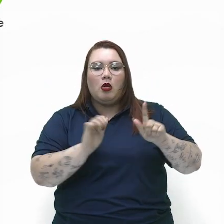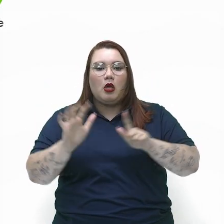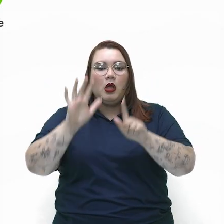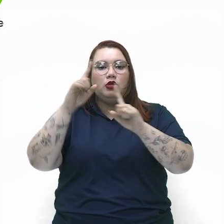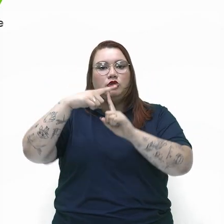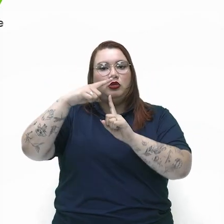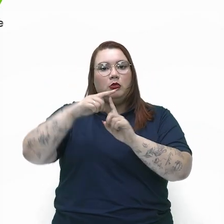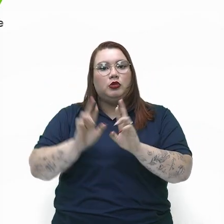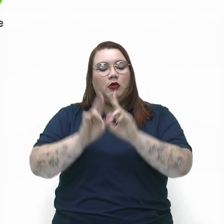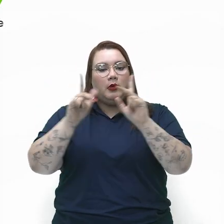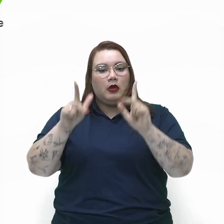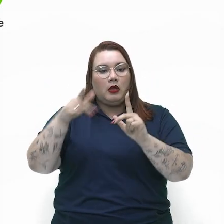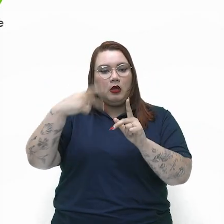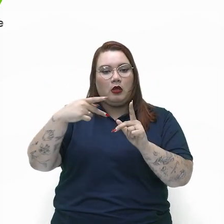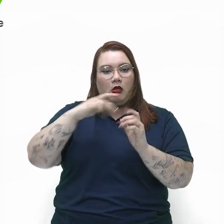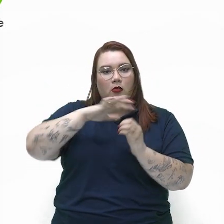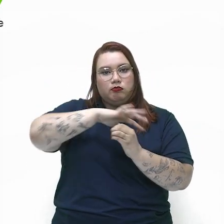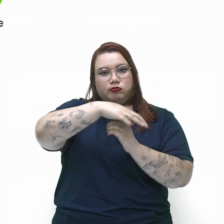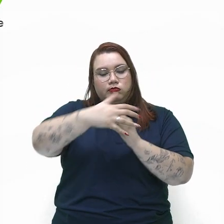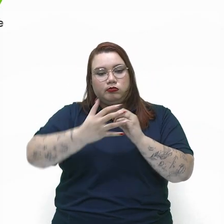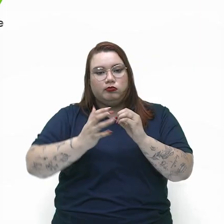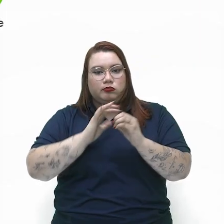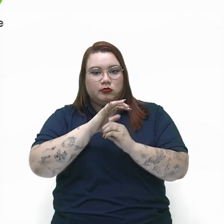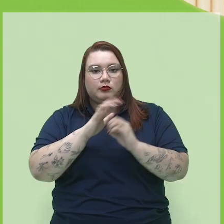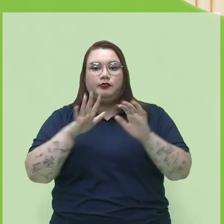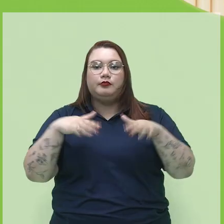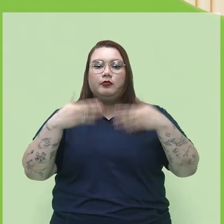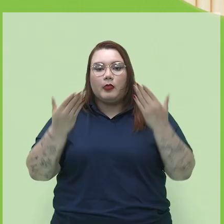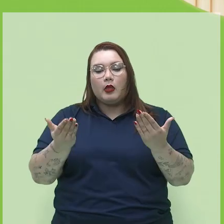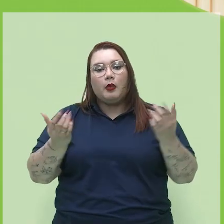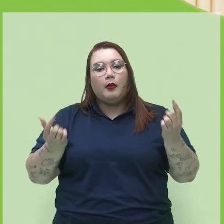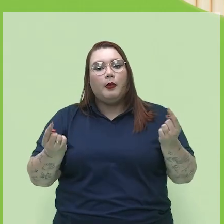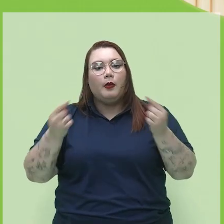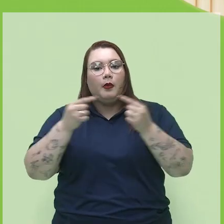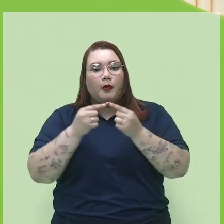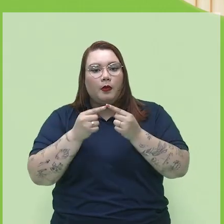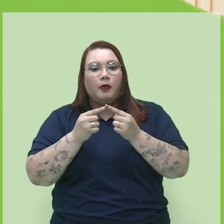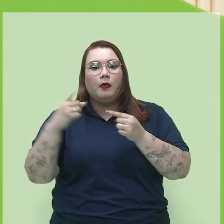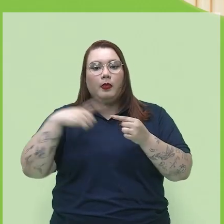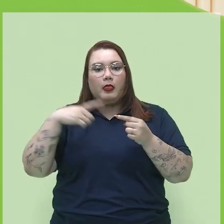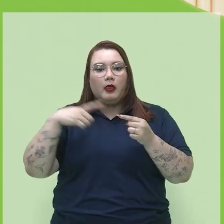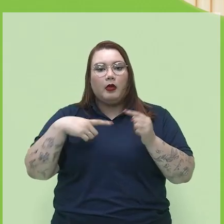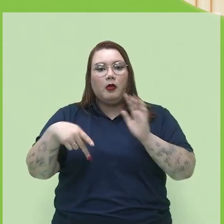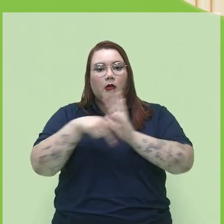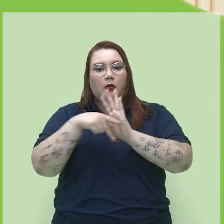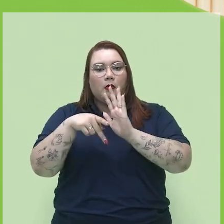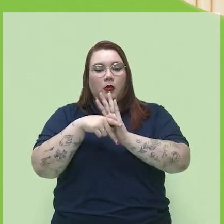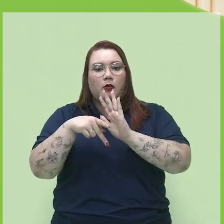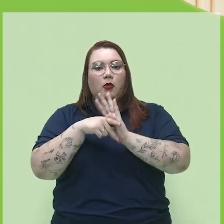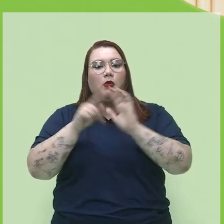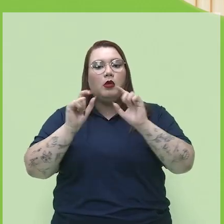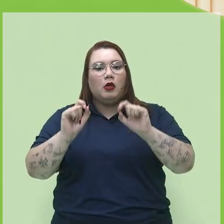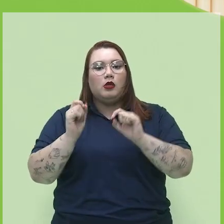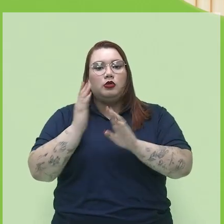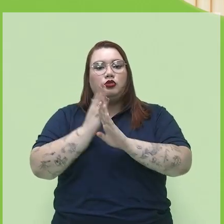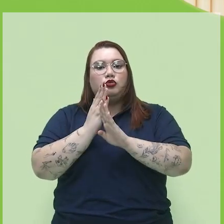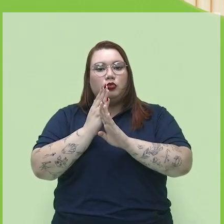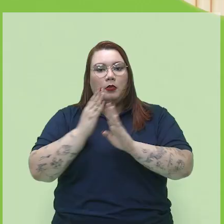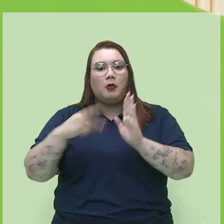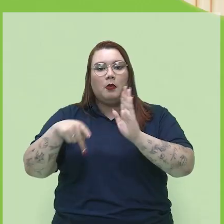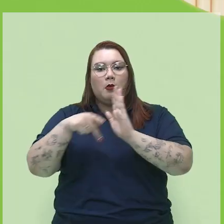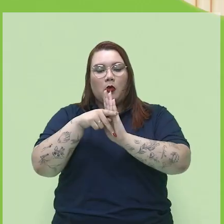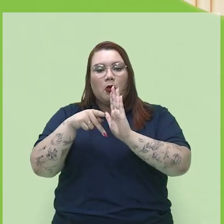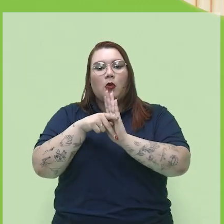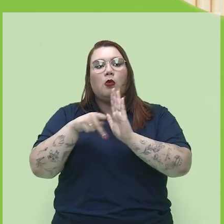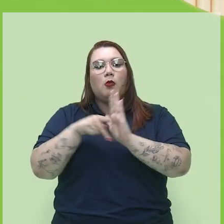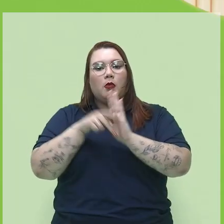gás diferente na atmosfera. Então, é dessa forma aí que há ajuda aí de telescópios para a gente